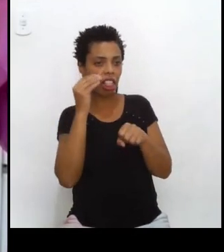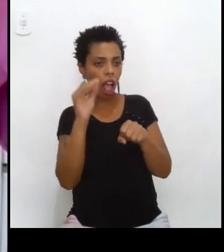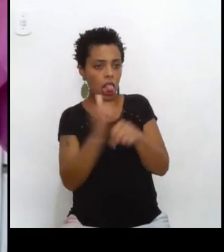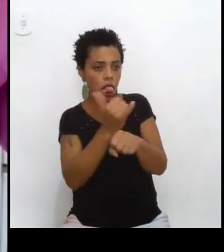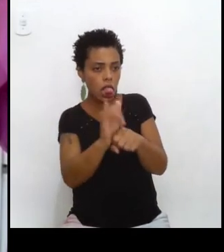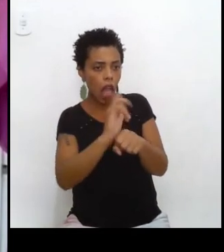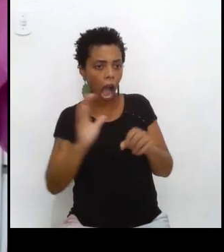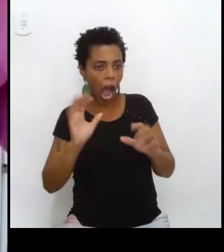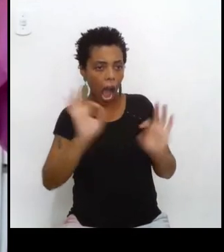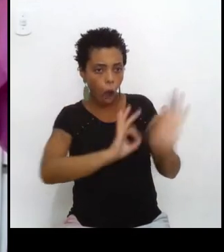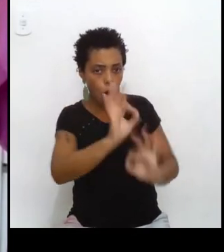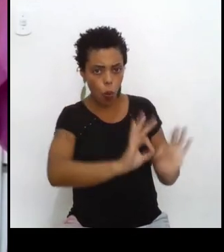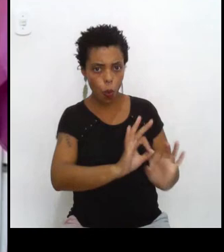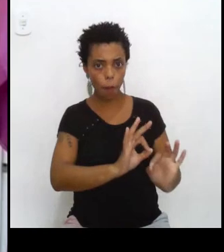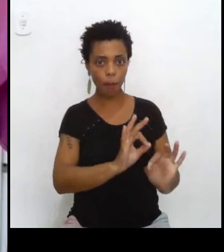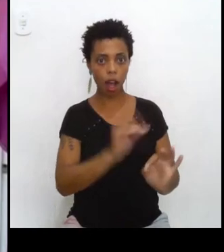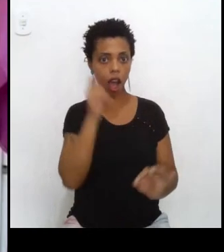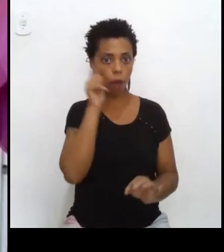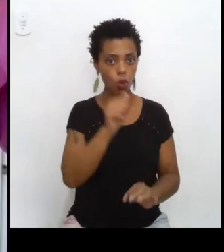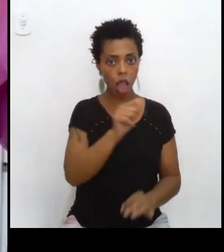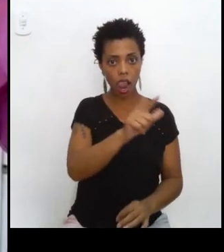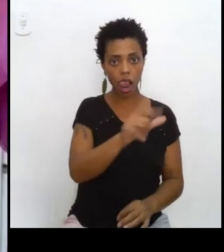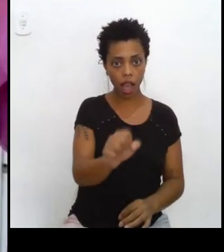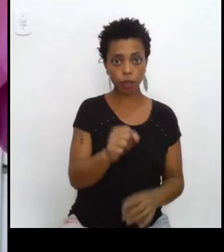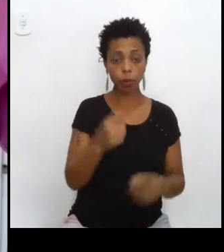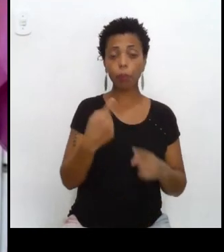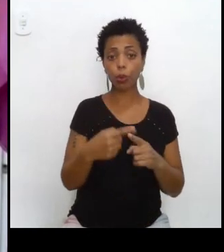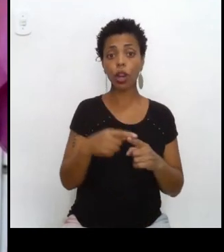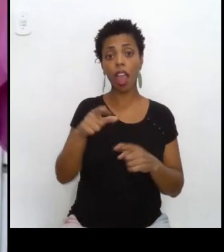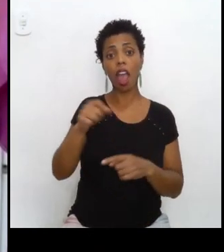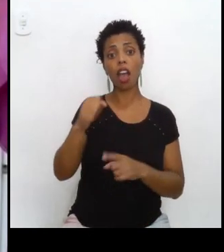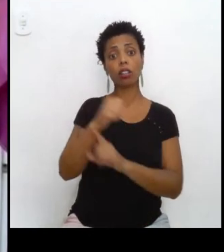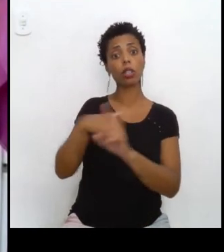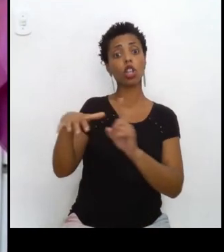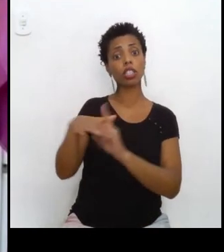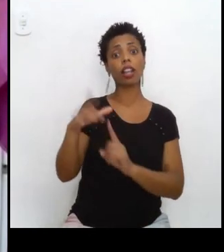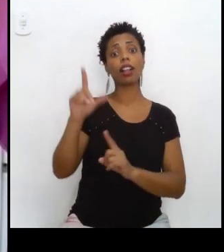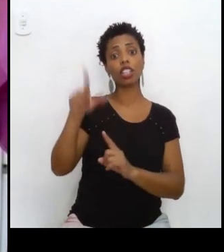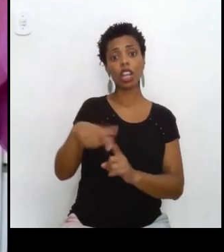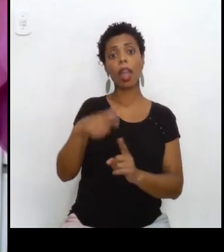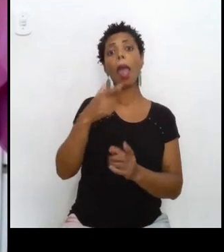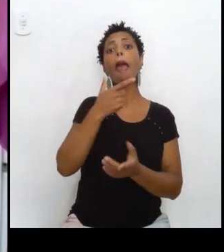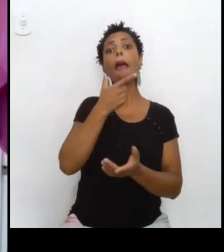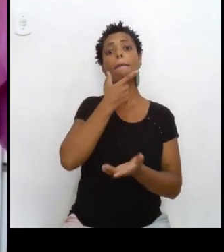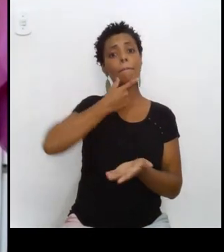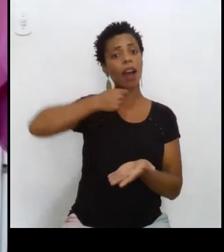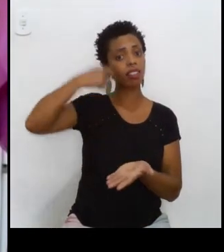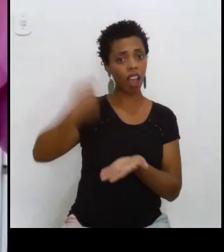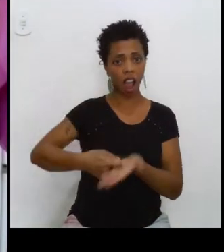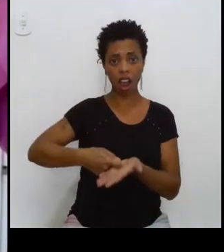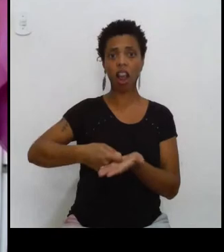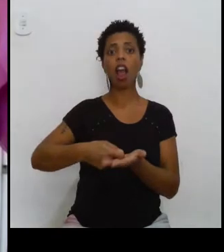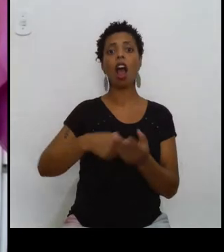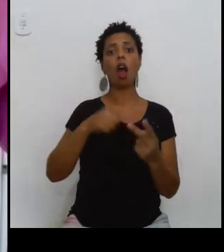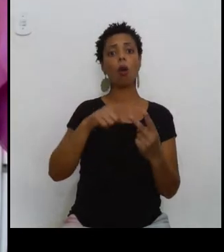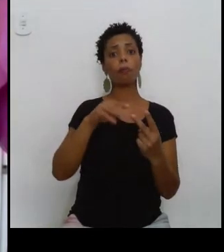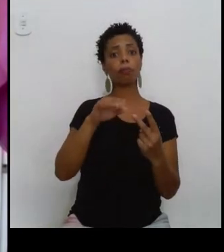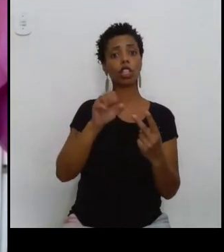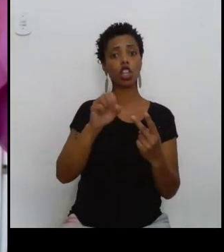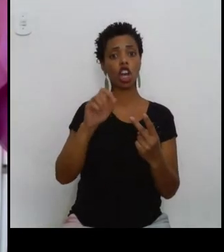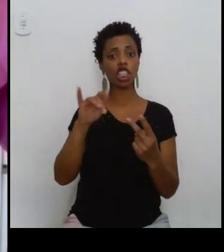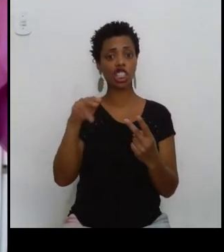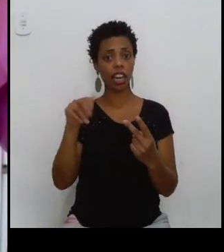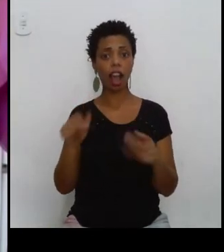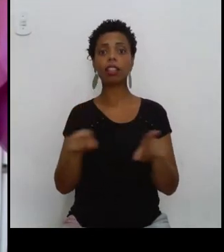estava em uma sociedade profundamente patriarcal e nos hoje e mesmo fozzy é a violência contra as mulheres lei